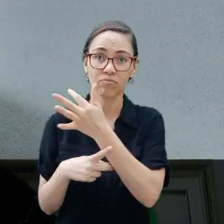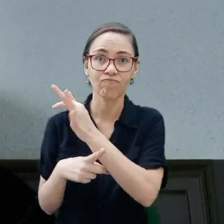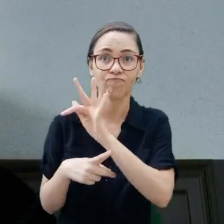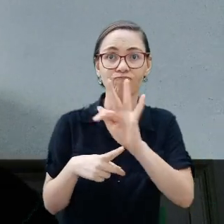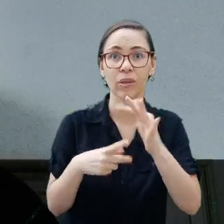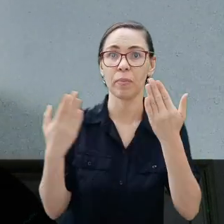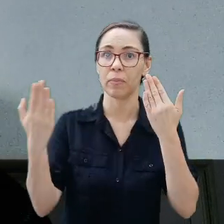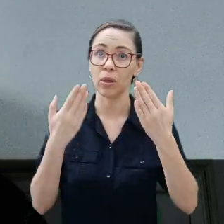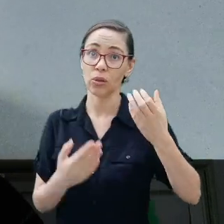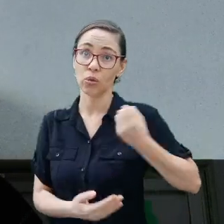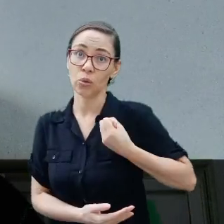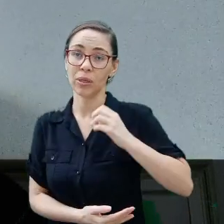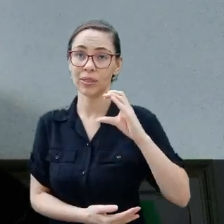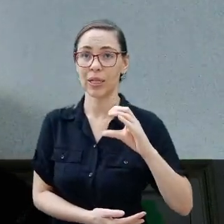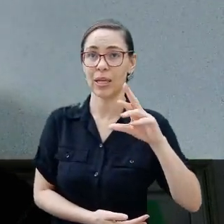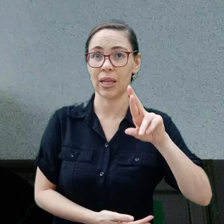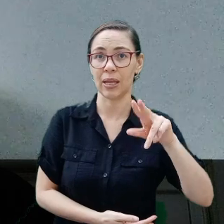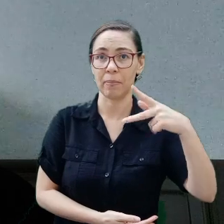é o